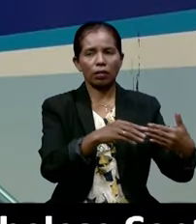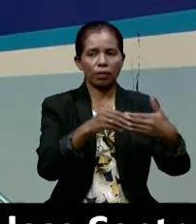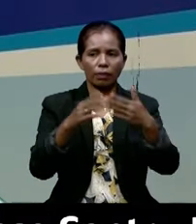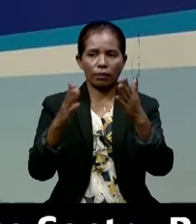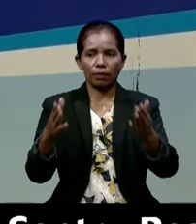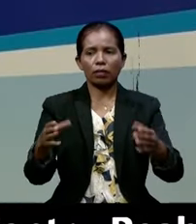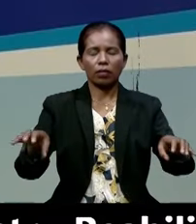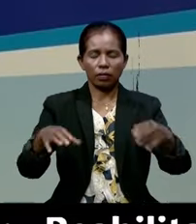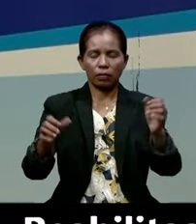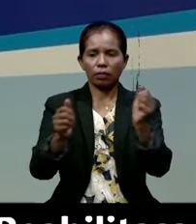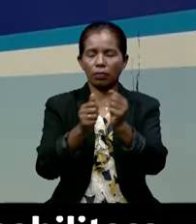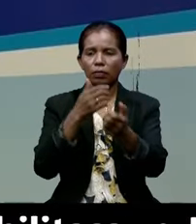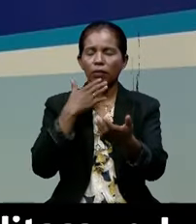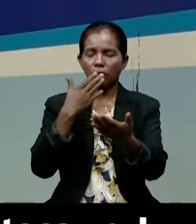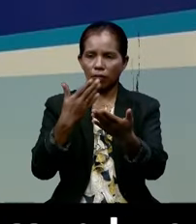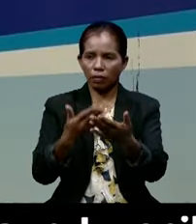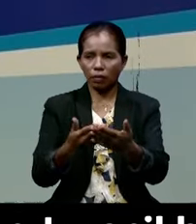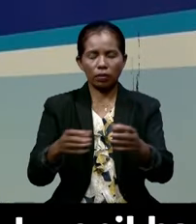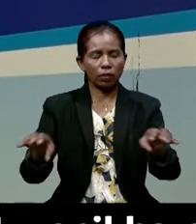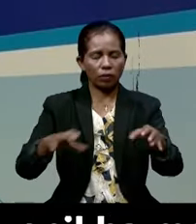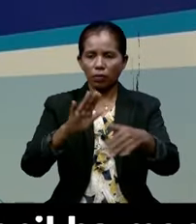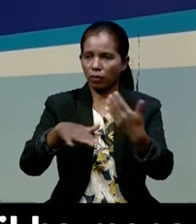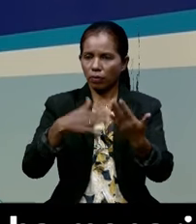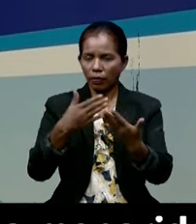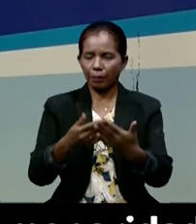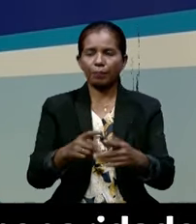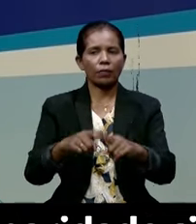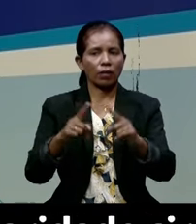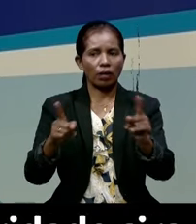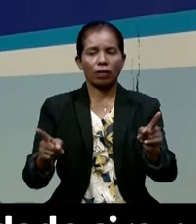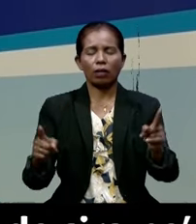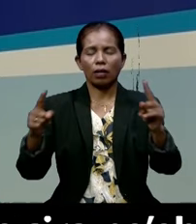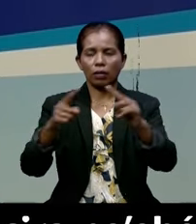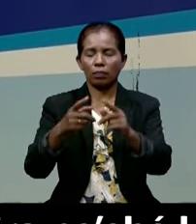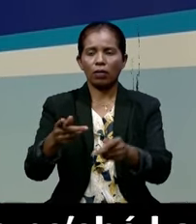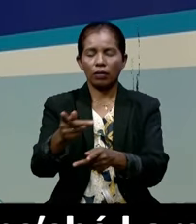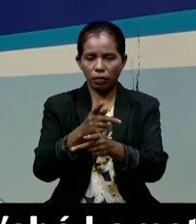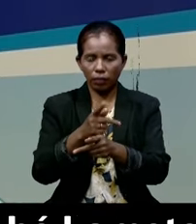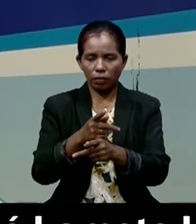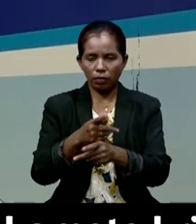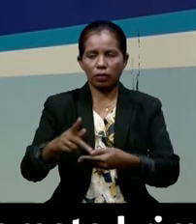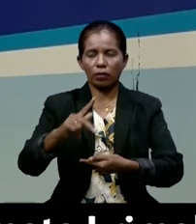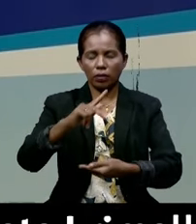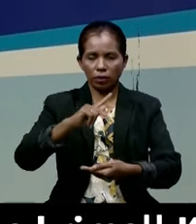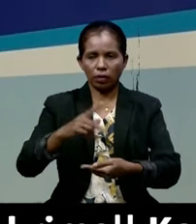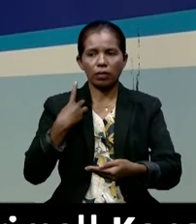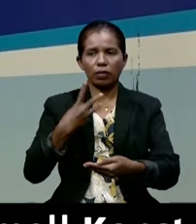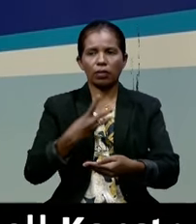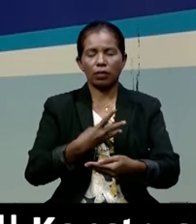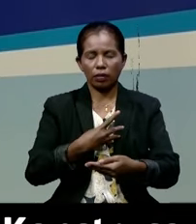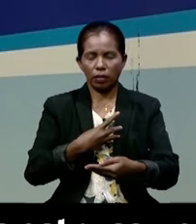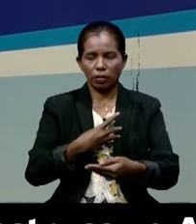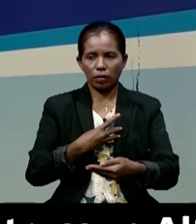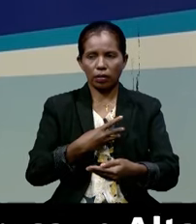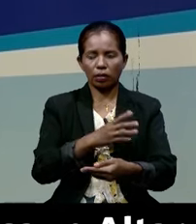um trabalho coletivo, é um trabalho de todos. Mas estou seguro que, como eu disse, há aqui muito